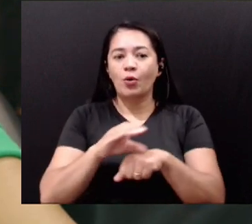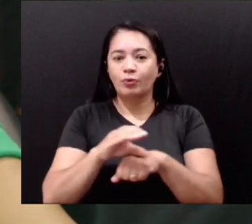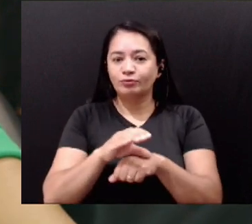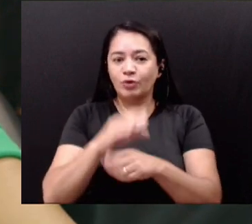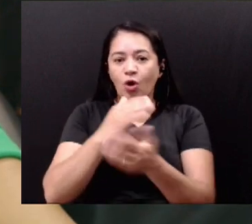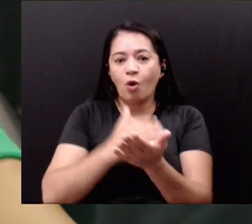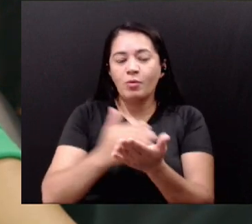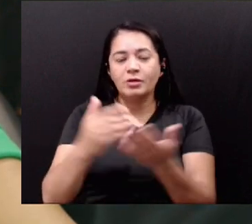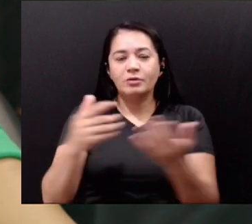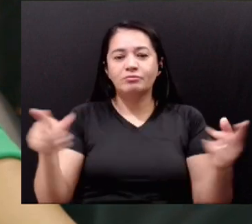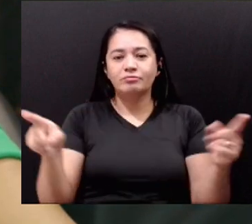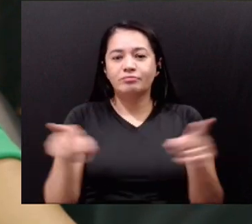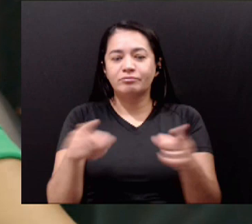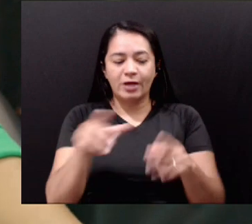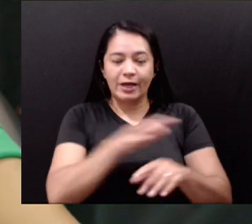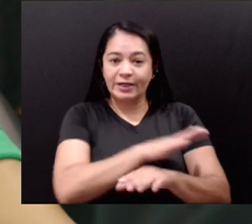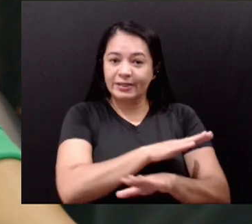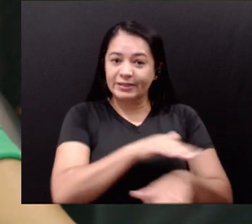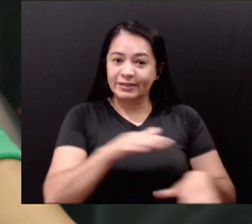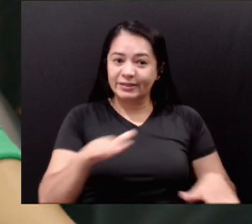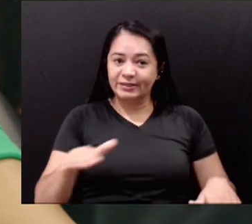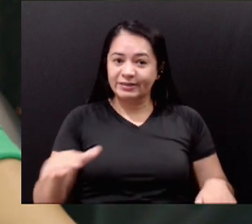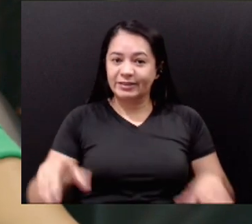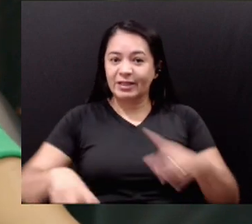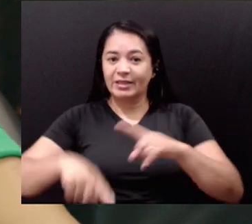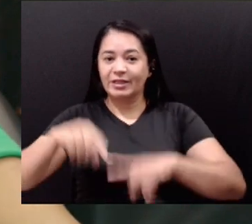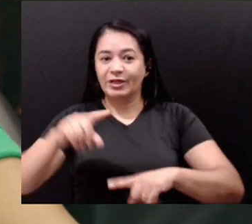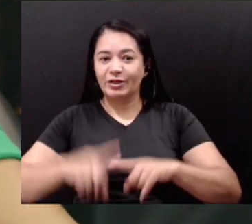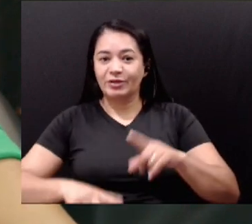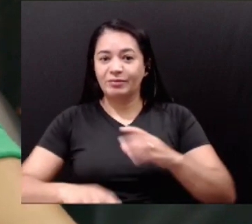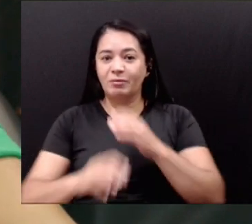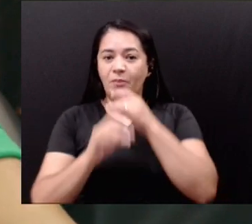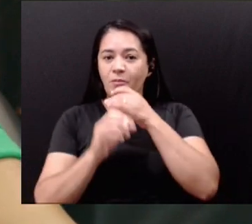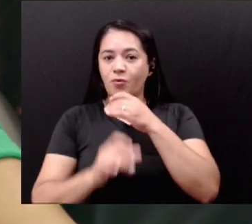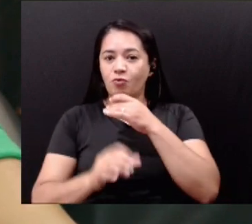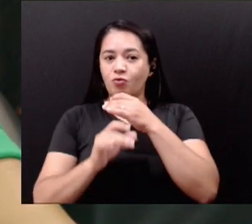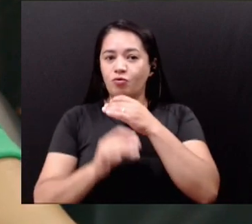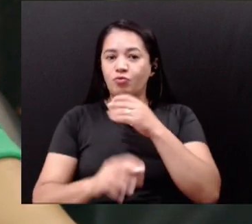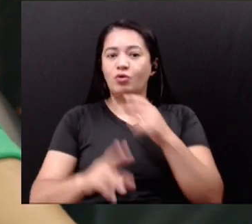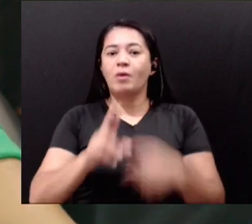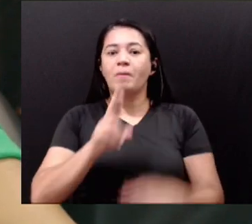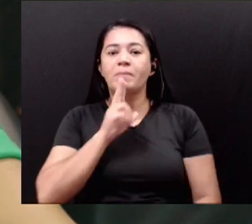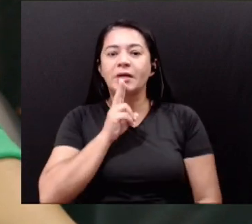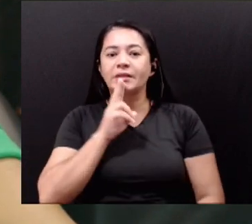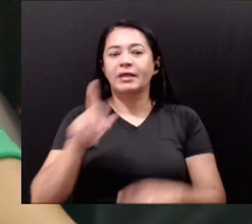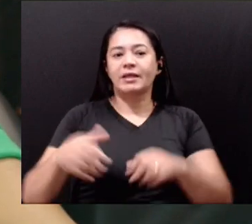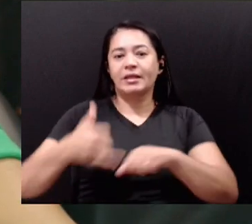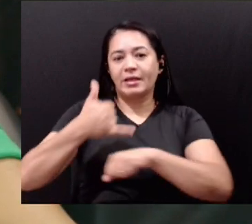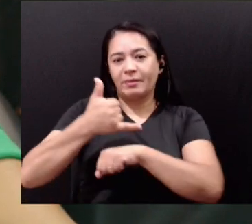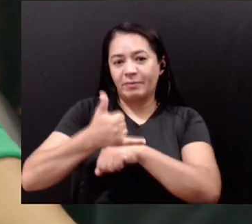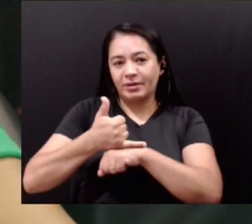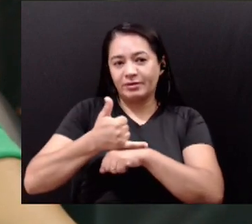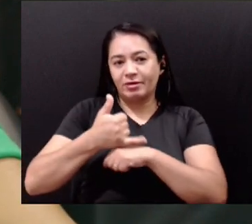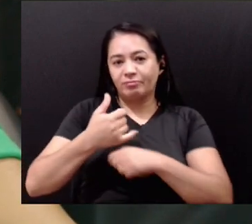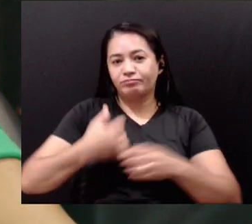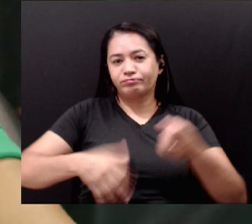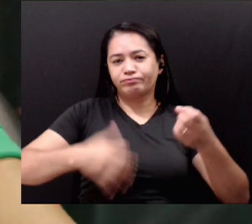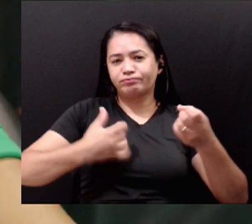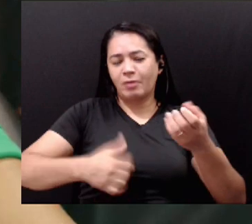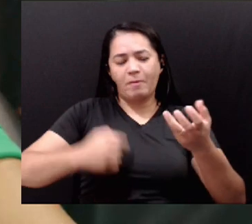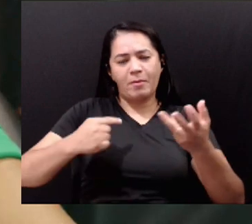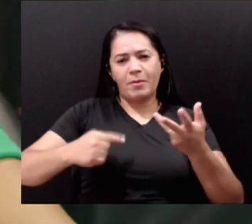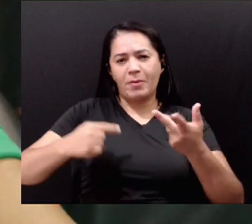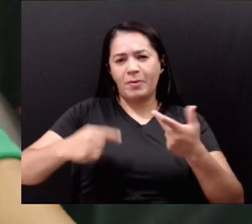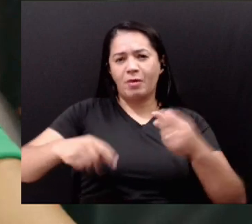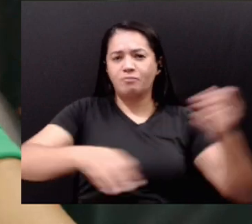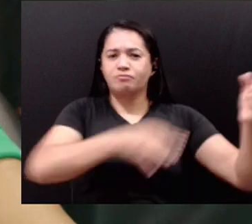crianças, instrumentos de sopro, madeiras e metais, percussão, viola, violino, violoncelo